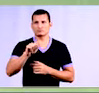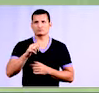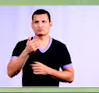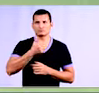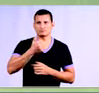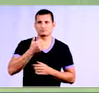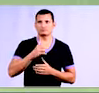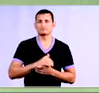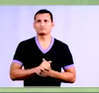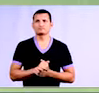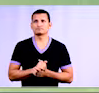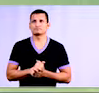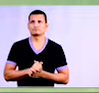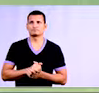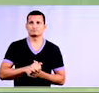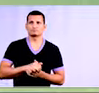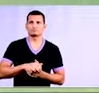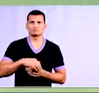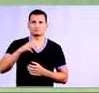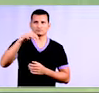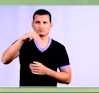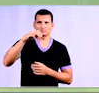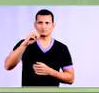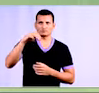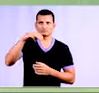Primeiro, memória